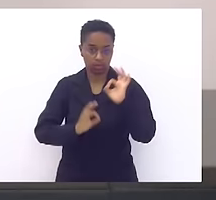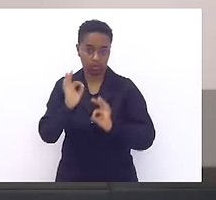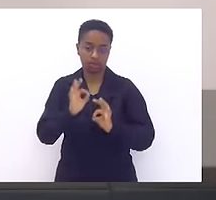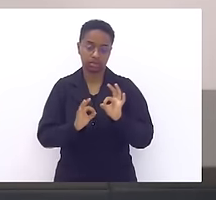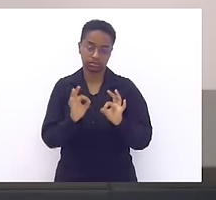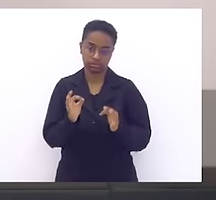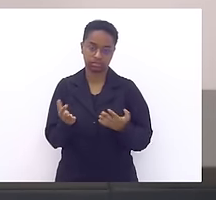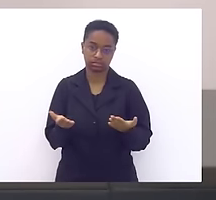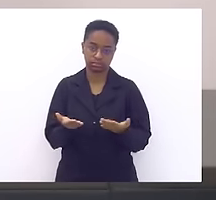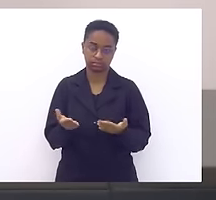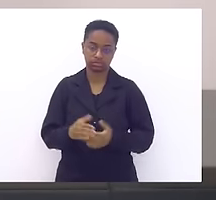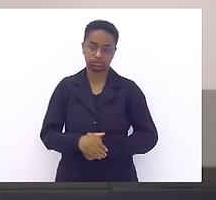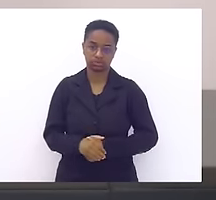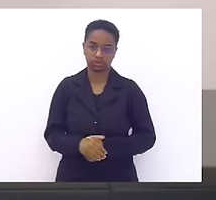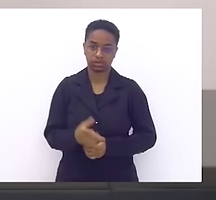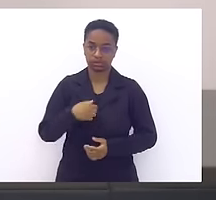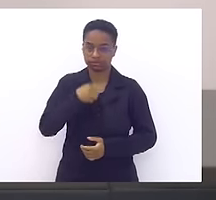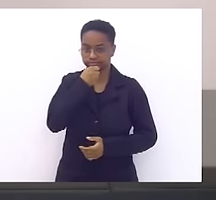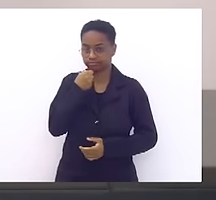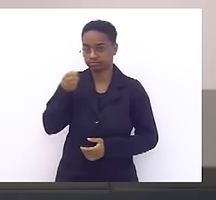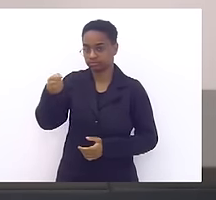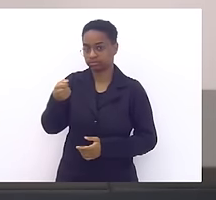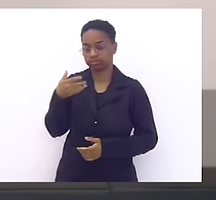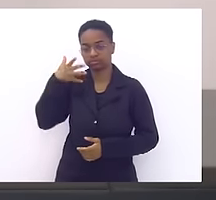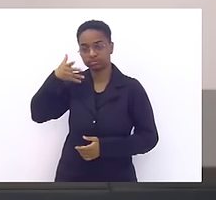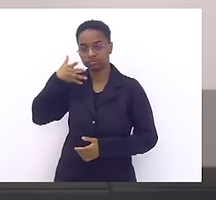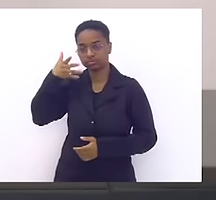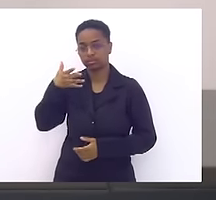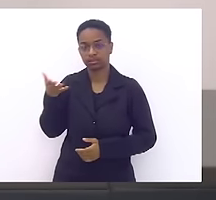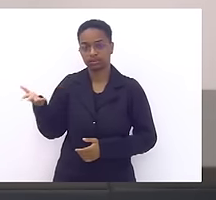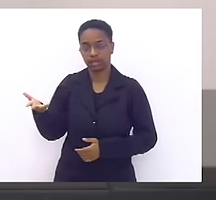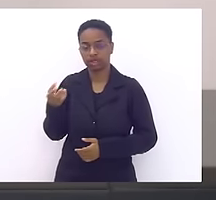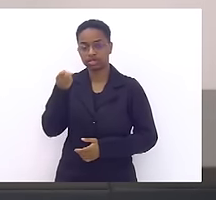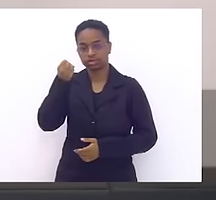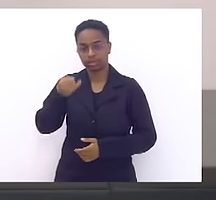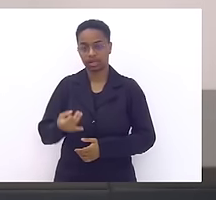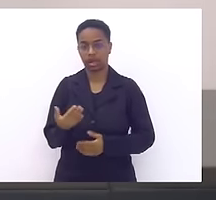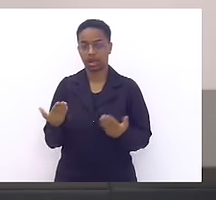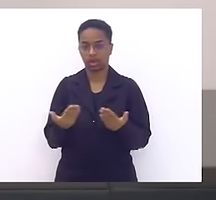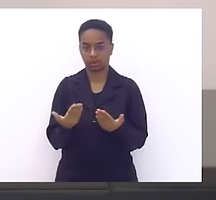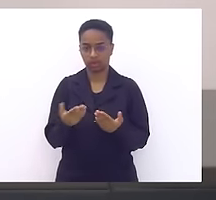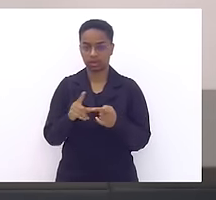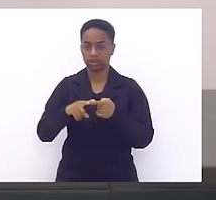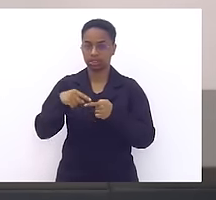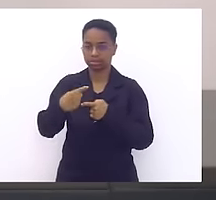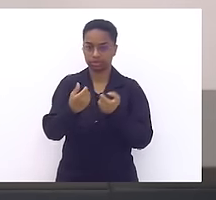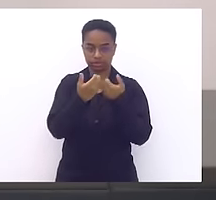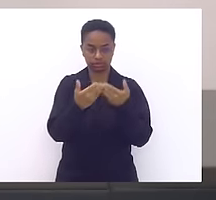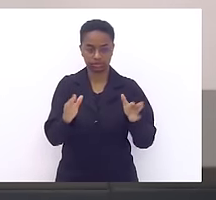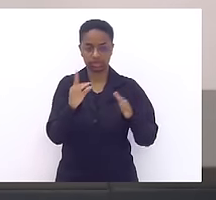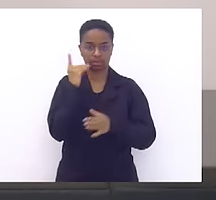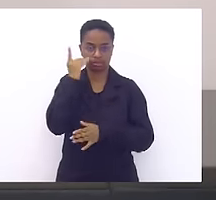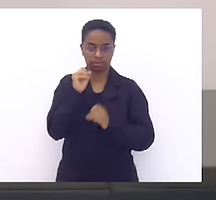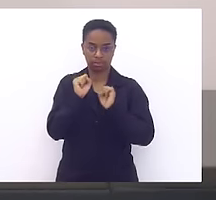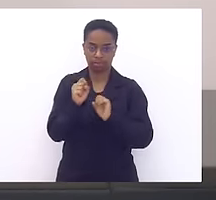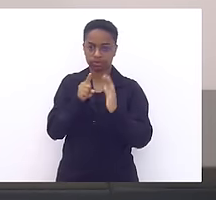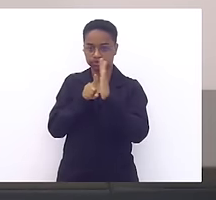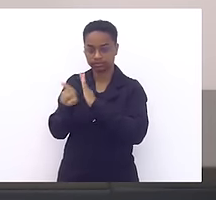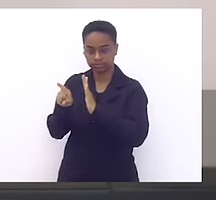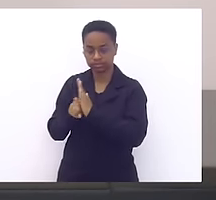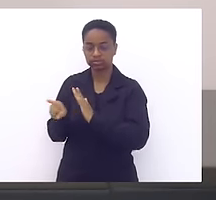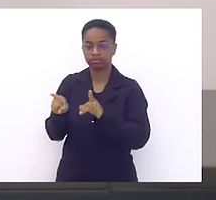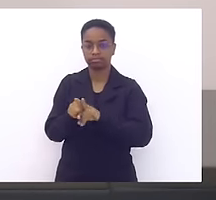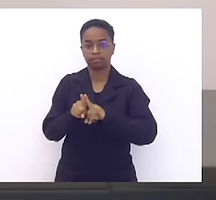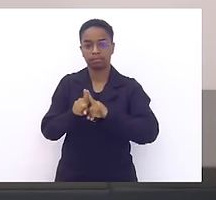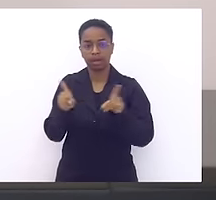o que custar então passar para a palavra para fazenda por favor para que possa esclarecer nesse primeiro momento depois abrir os deputados as perguntas mas que possa